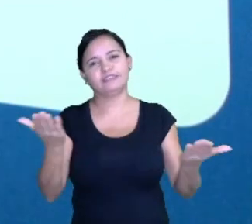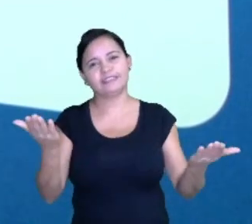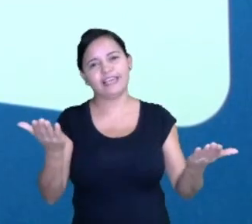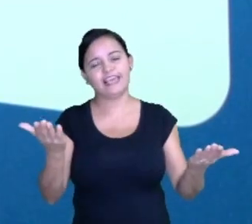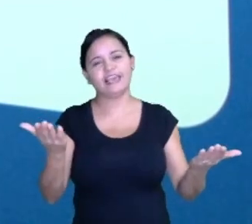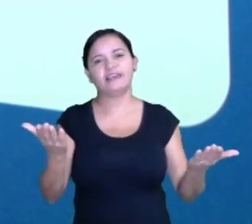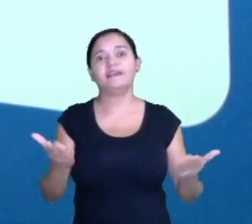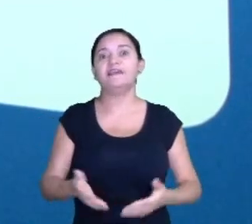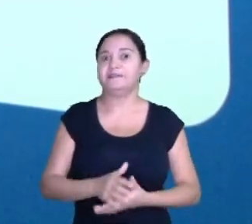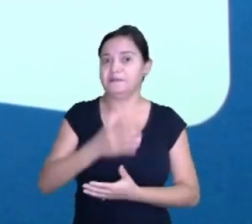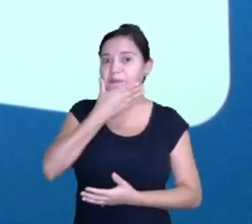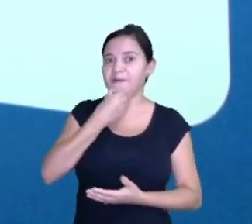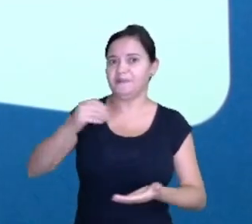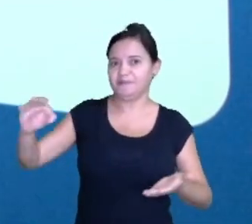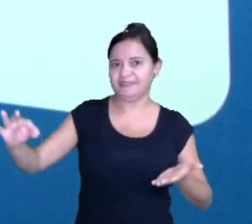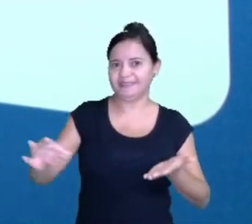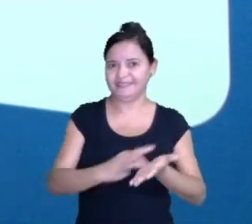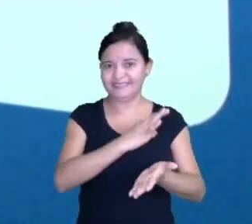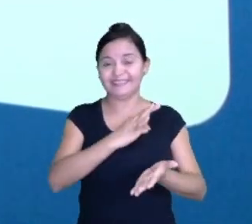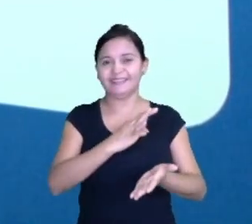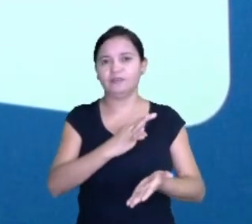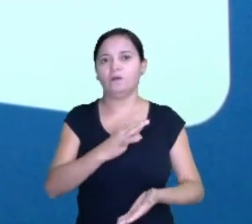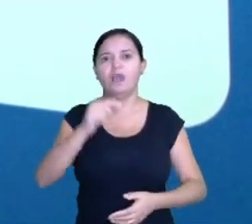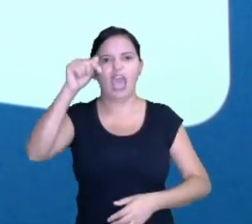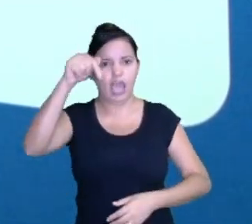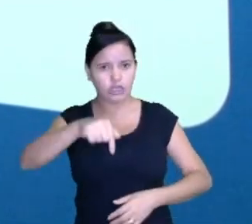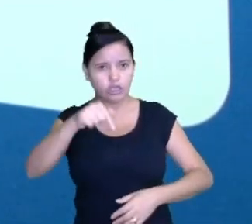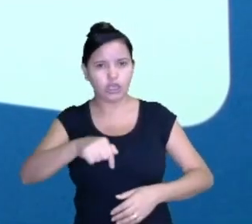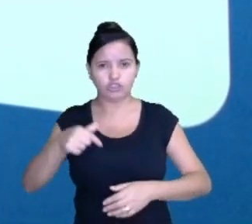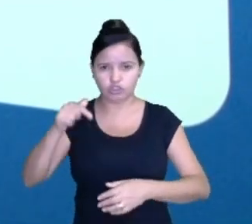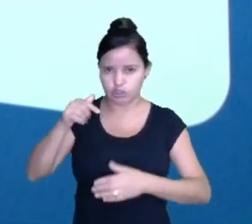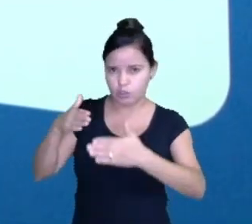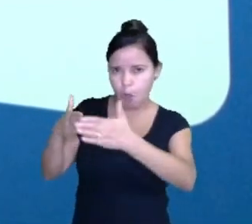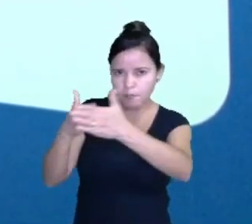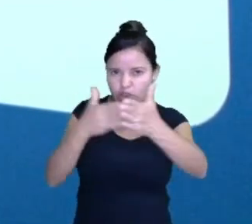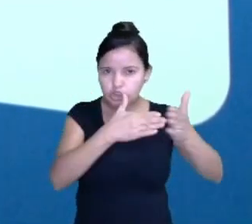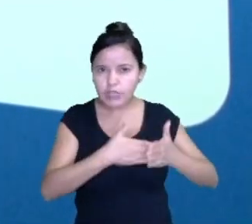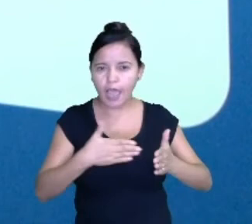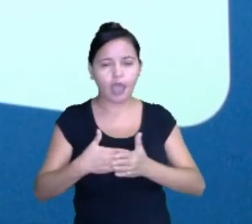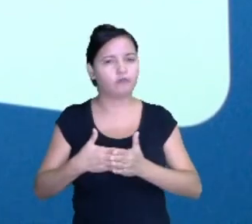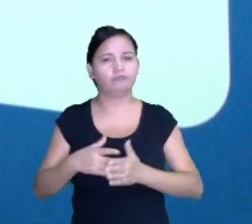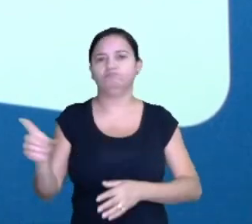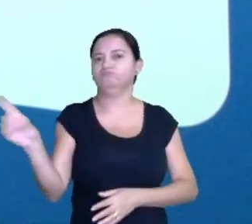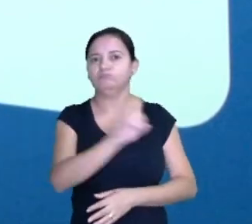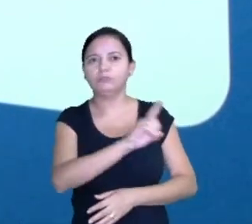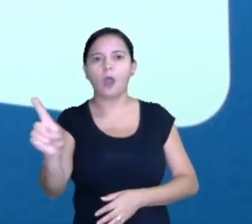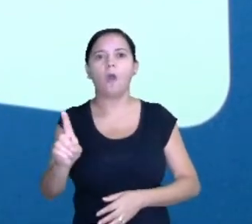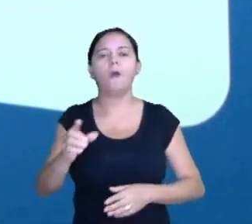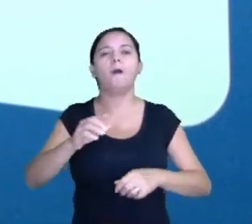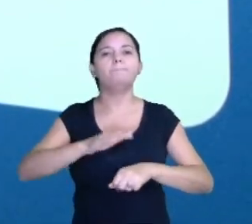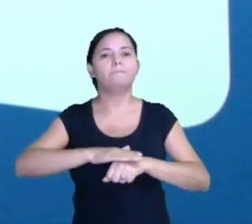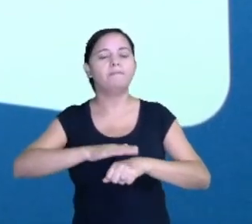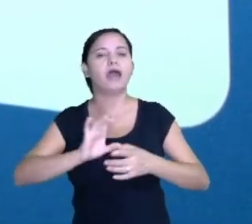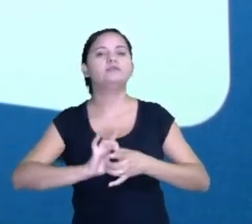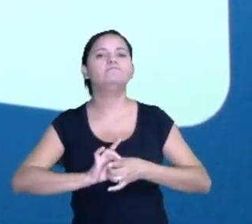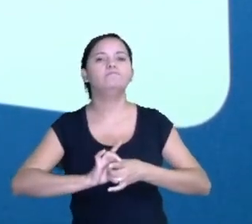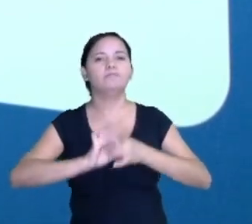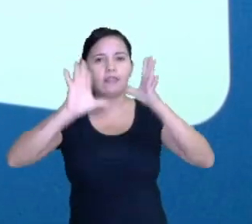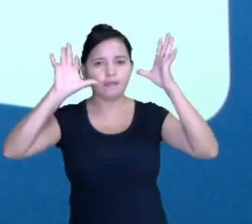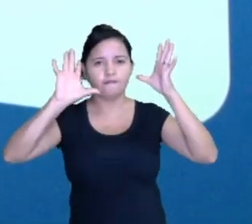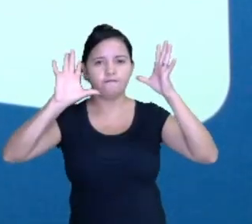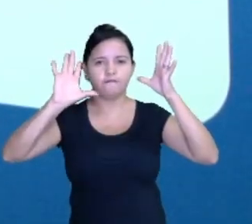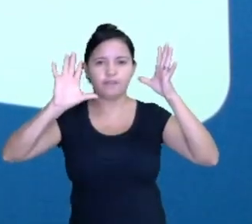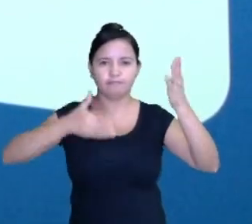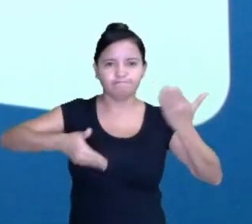sabem, como diria Miguel de Cervantes, não viemos aqui para construir muro, mas sim para construir pontes. Um